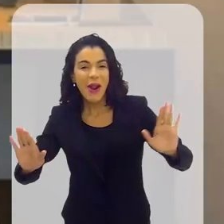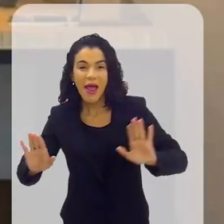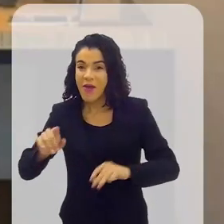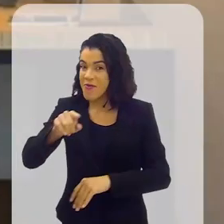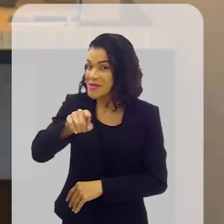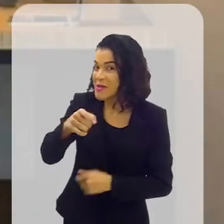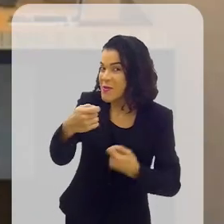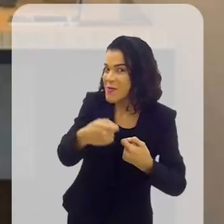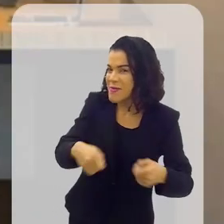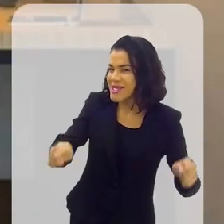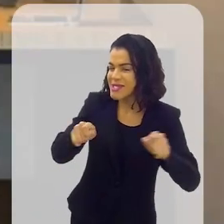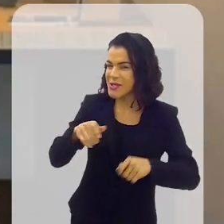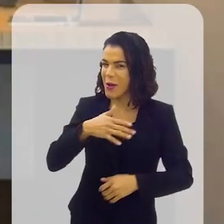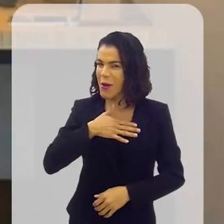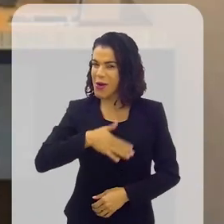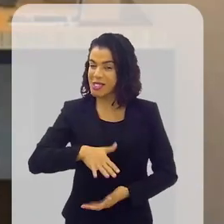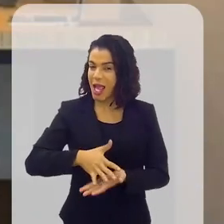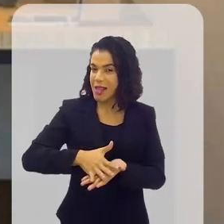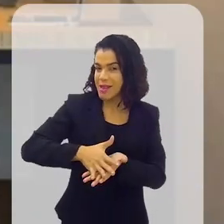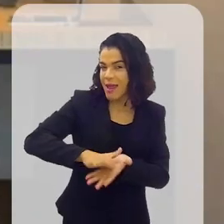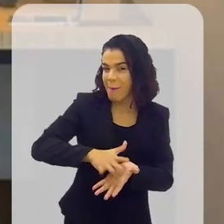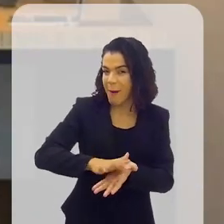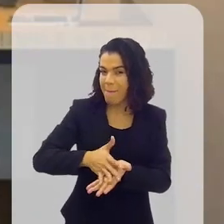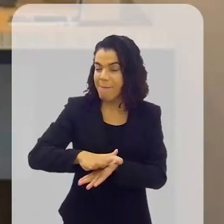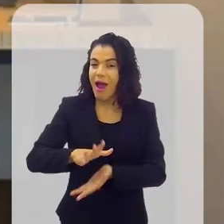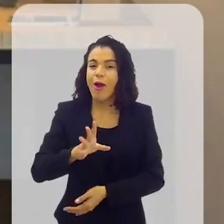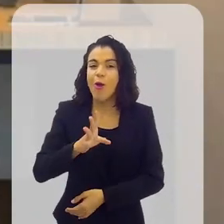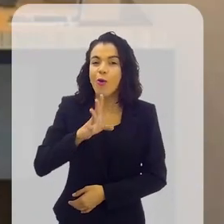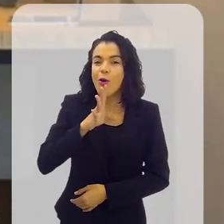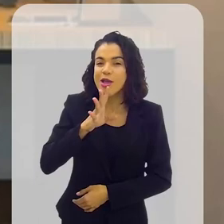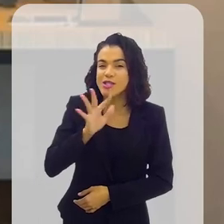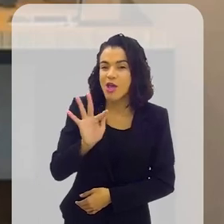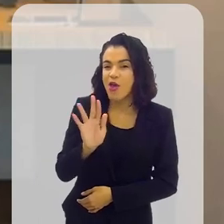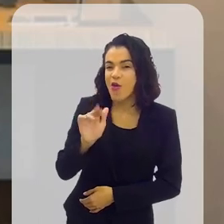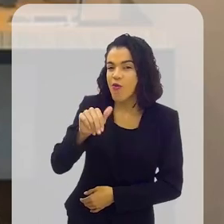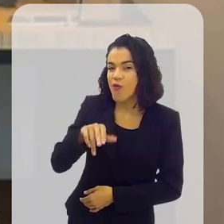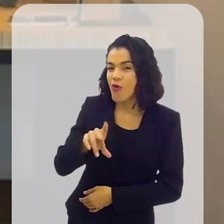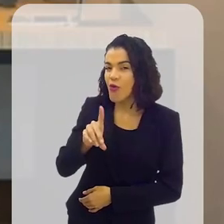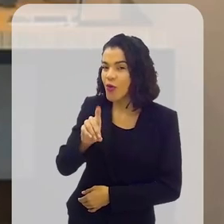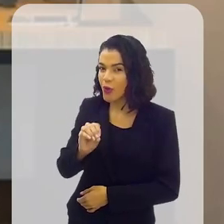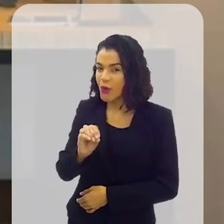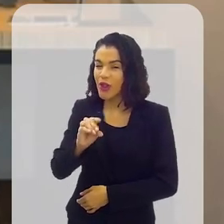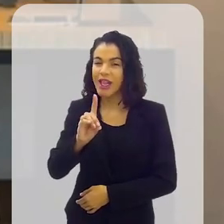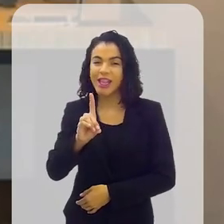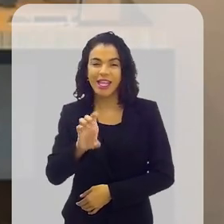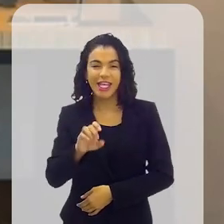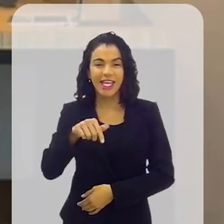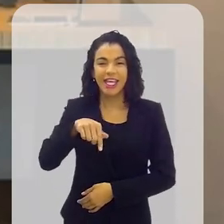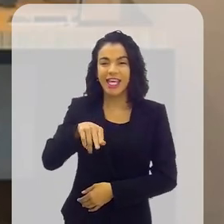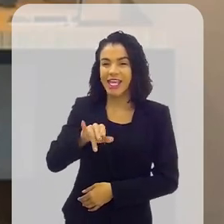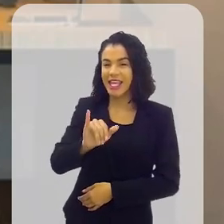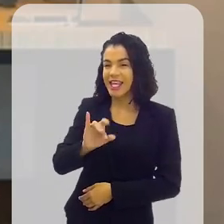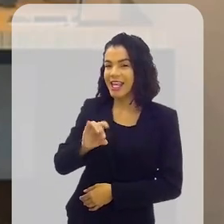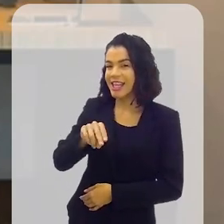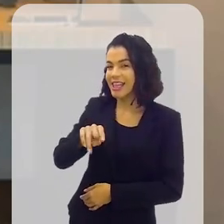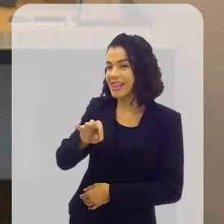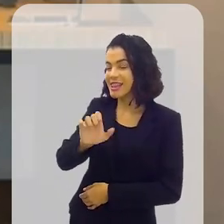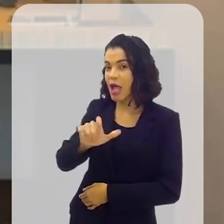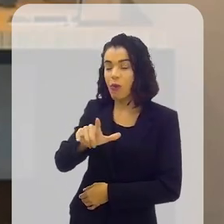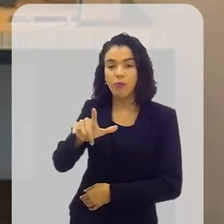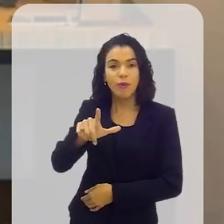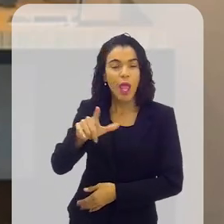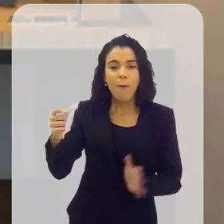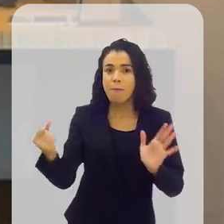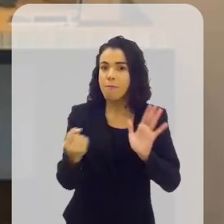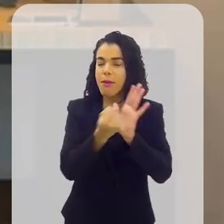Olá, você nem precisa gostar de samba para conhecer o Fundo de Quintal. O grupo é considerado emblemático para a